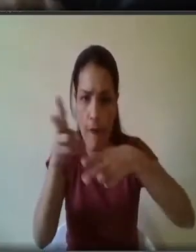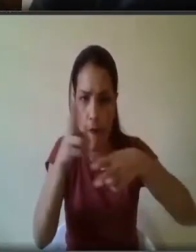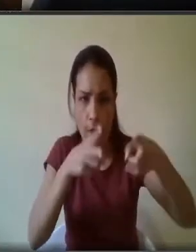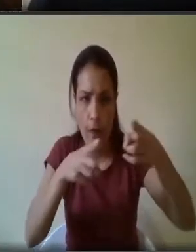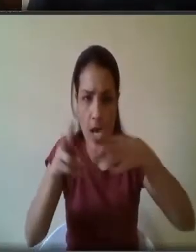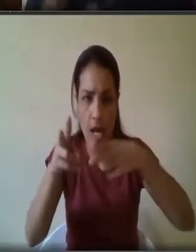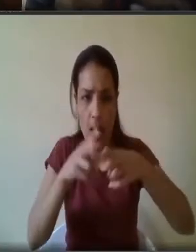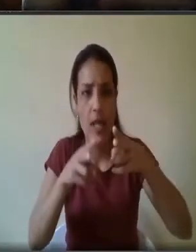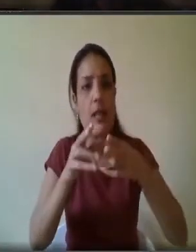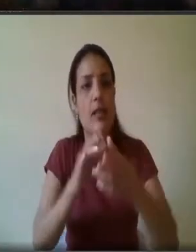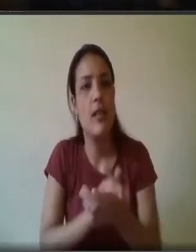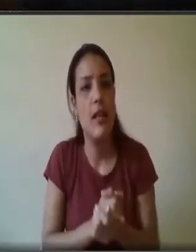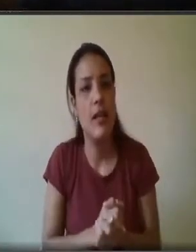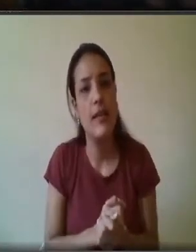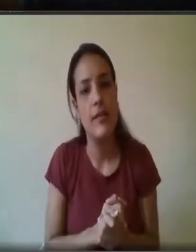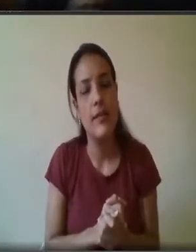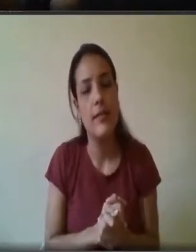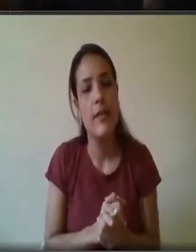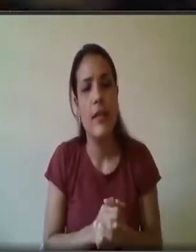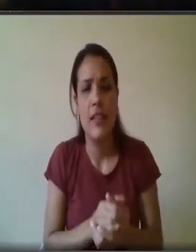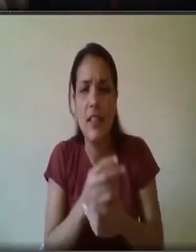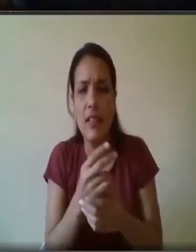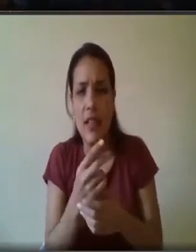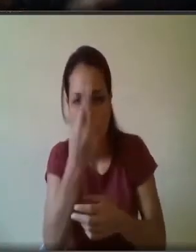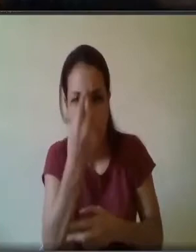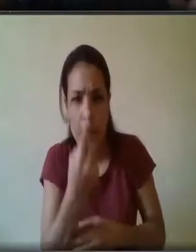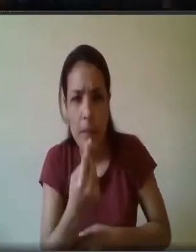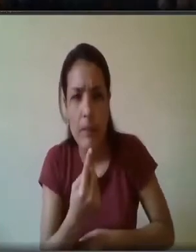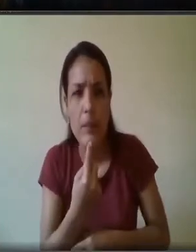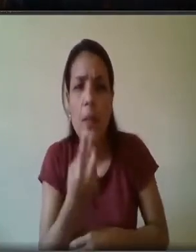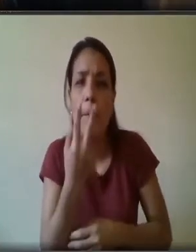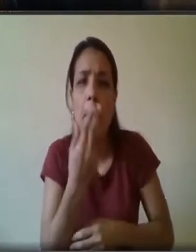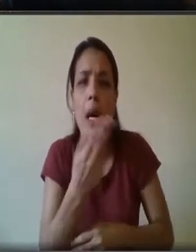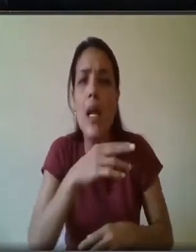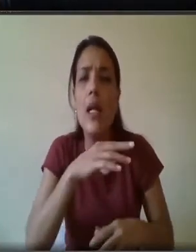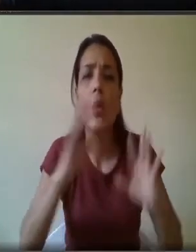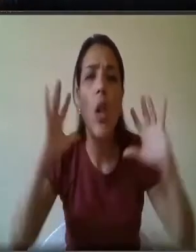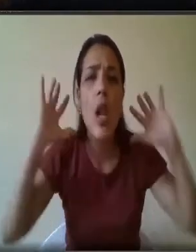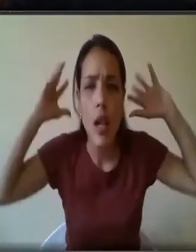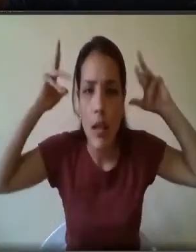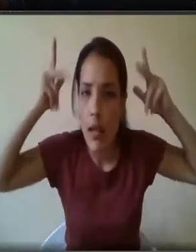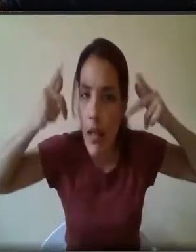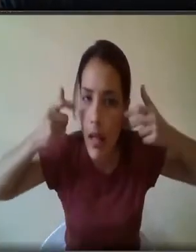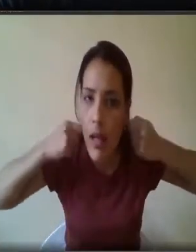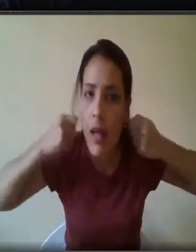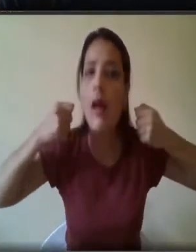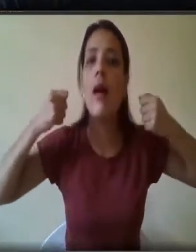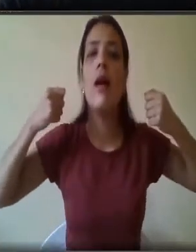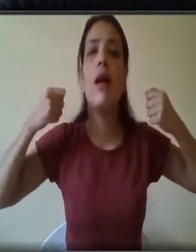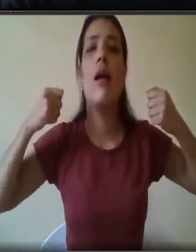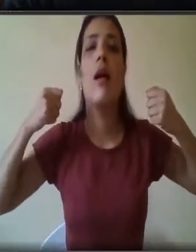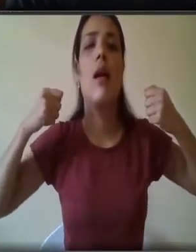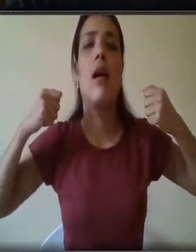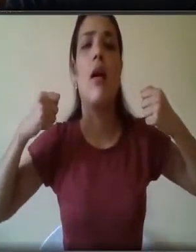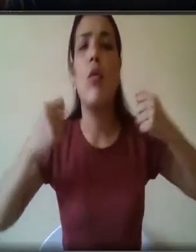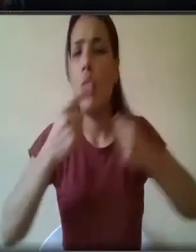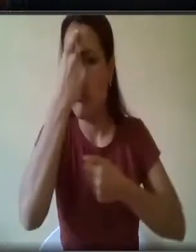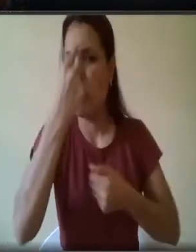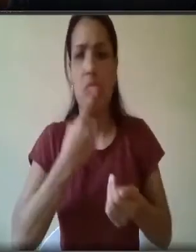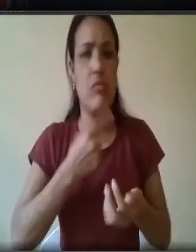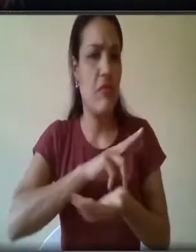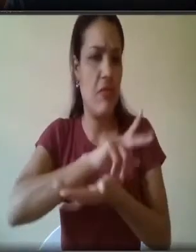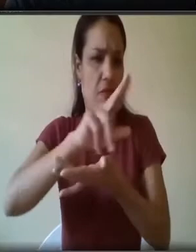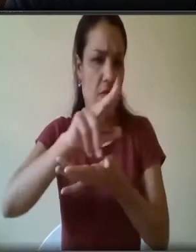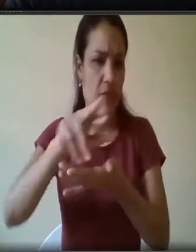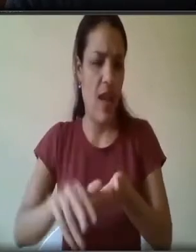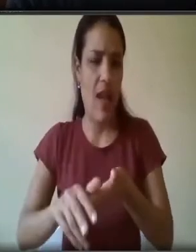Deus, tem taça, tem mapa mundi. Eu tenho uma coleção de imagens, porque obrigatoriamente a gente